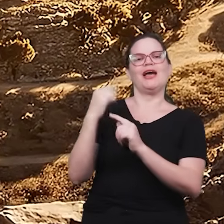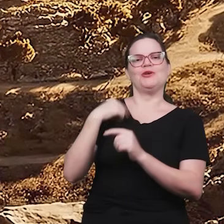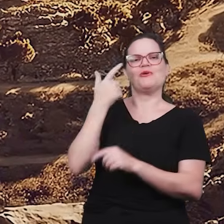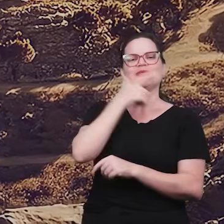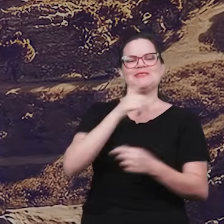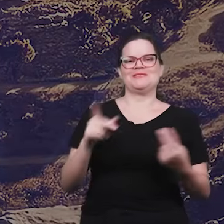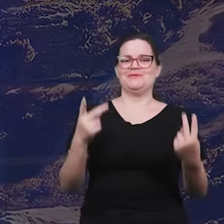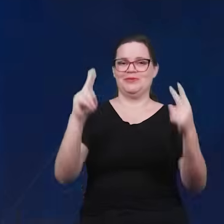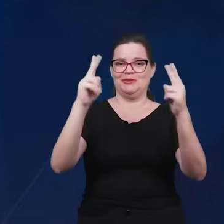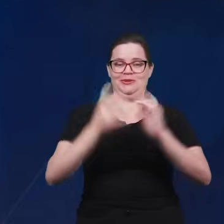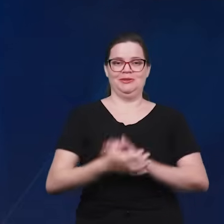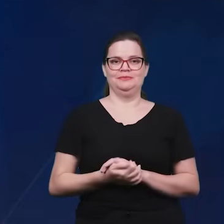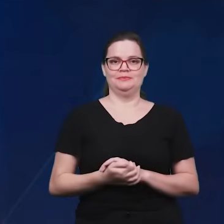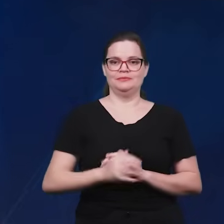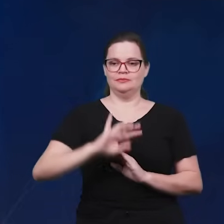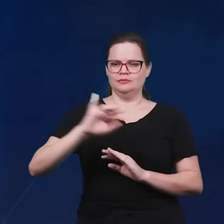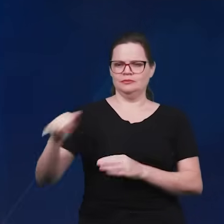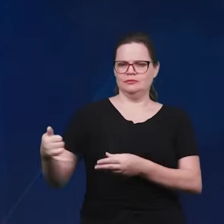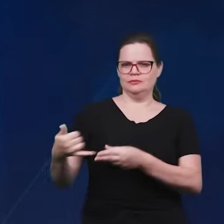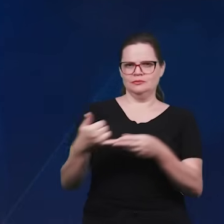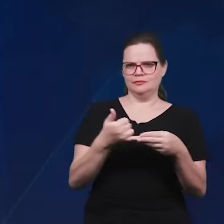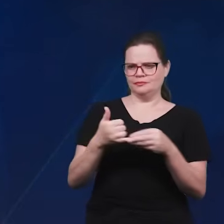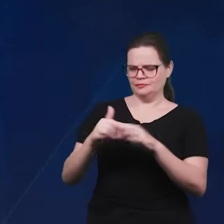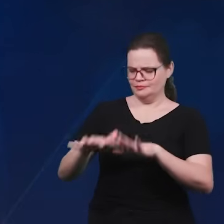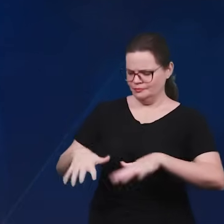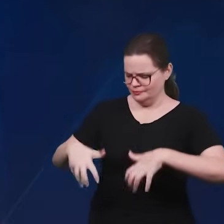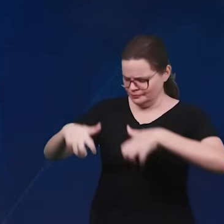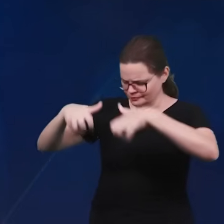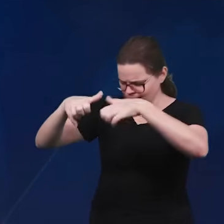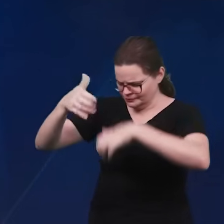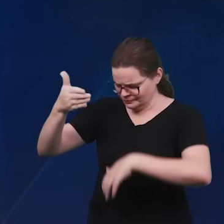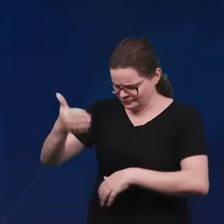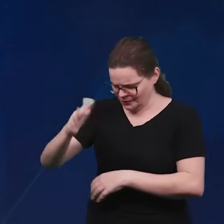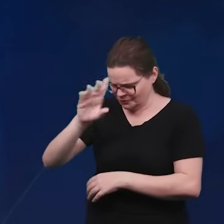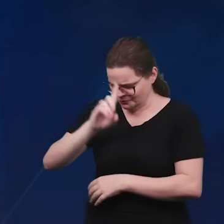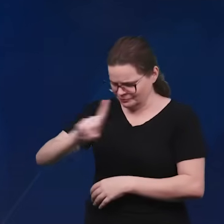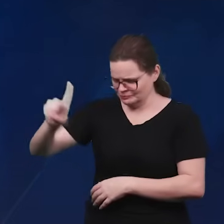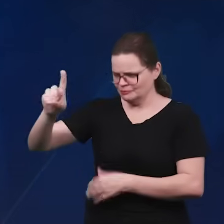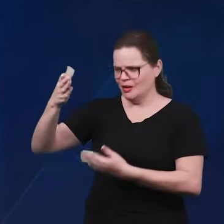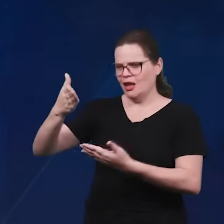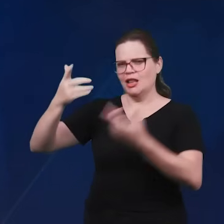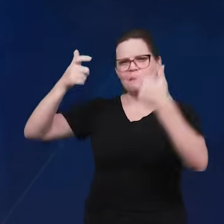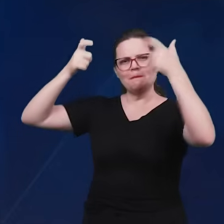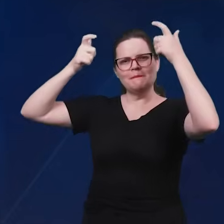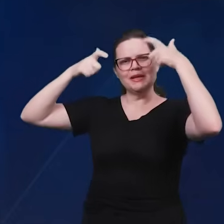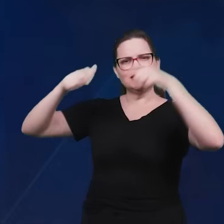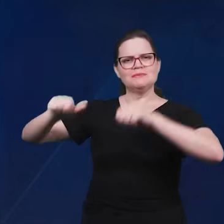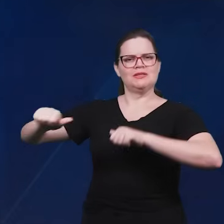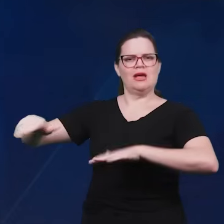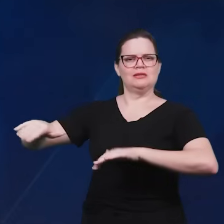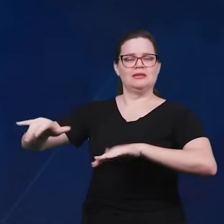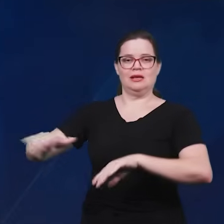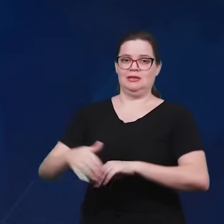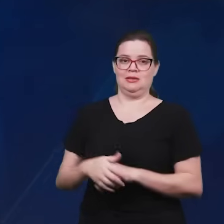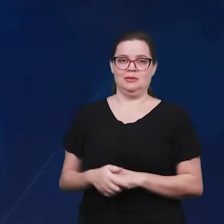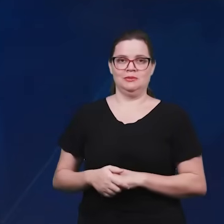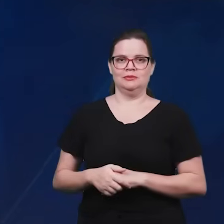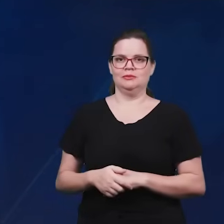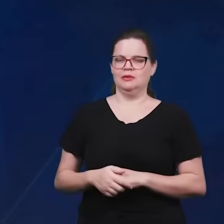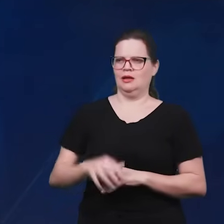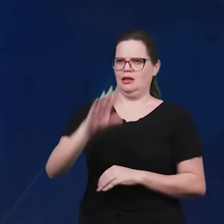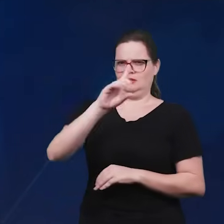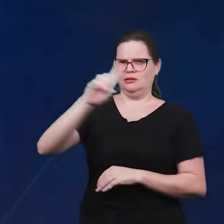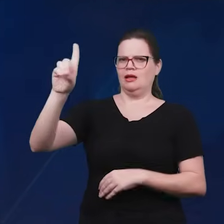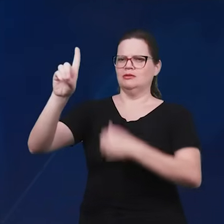Senhor. Josué se prostrou aos pés do príncipe dos exércitos do Senhor, a representação gloriosa